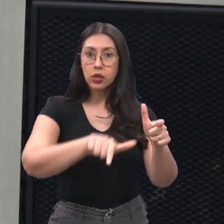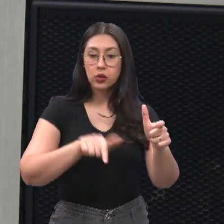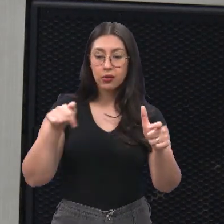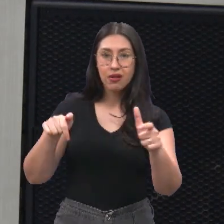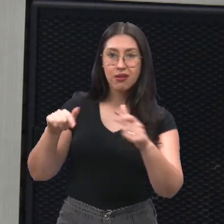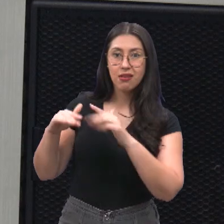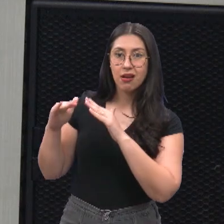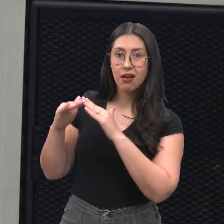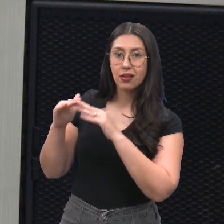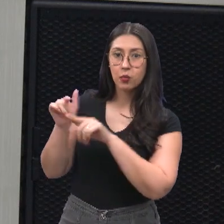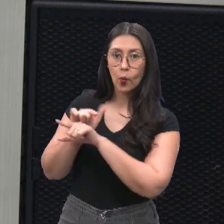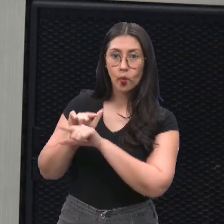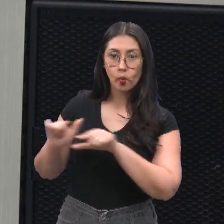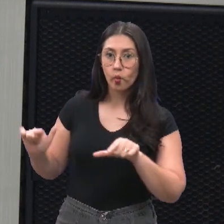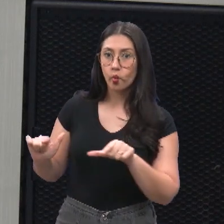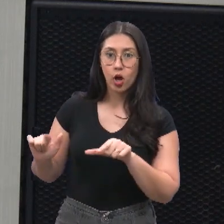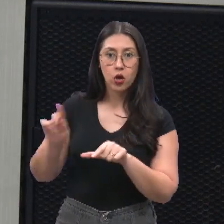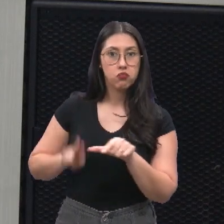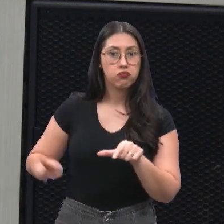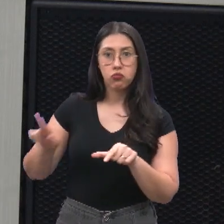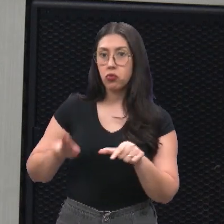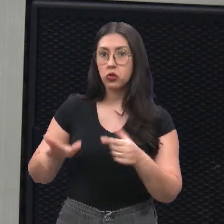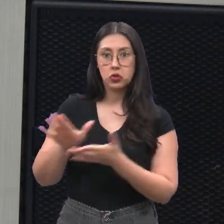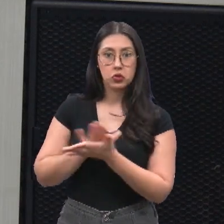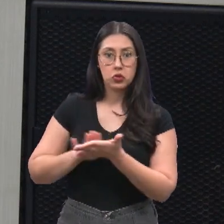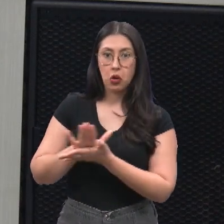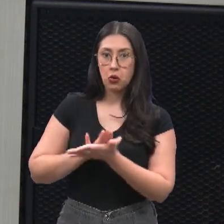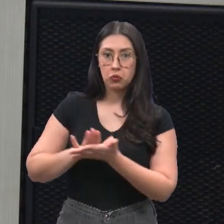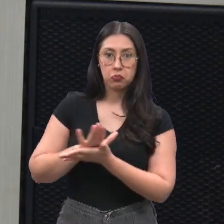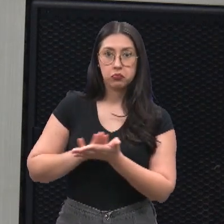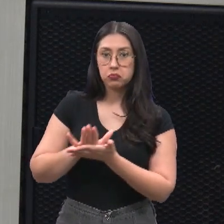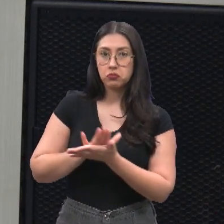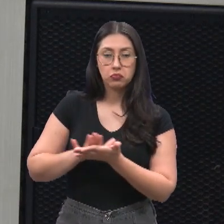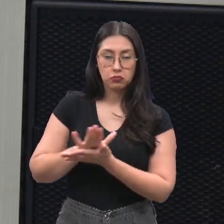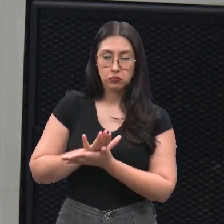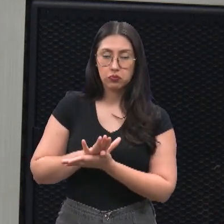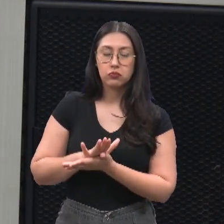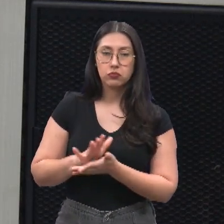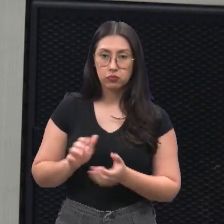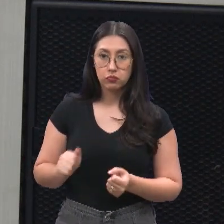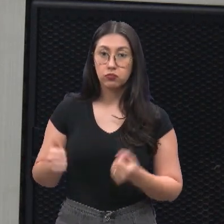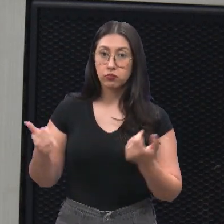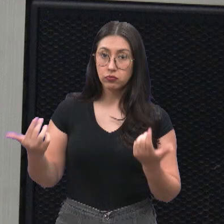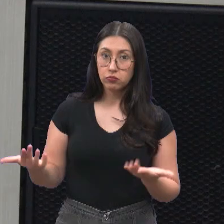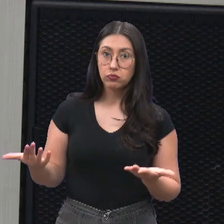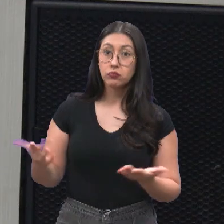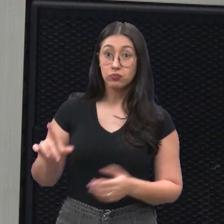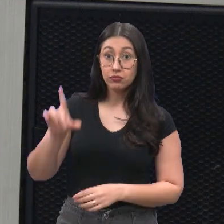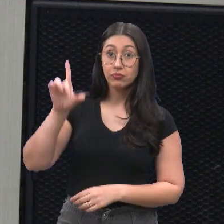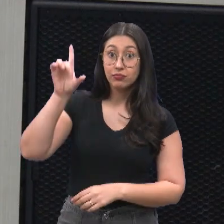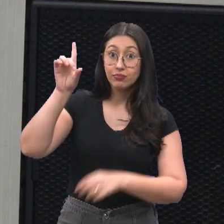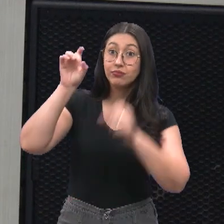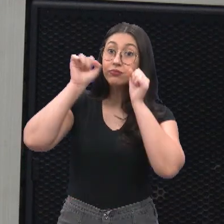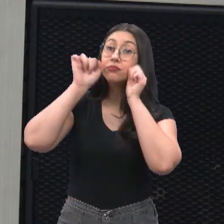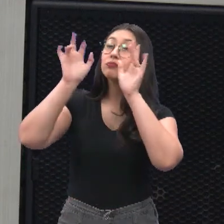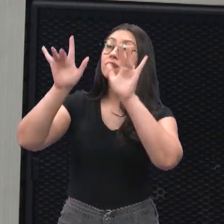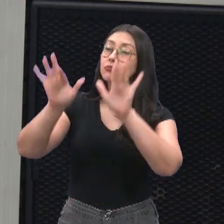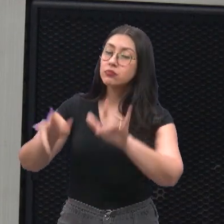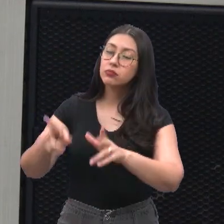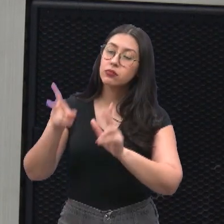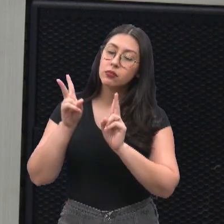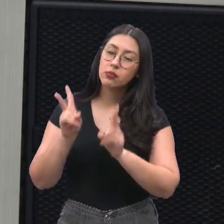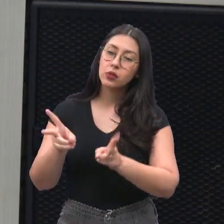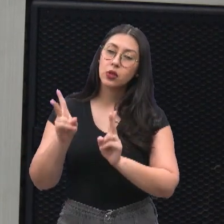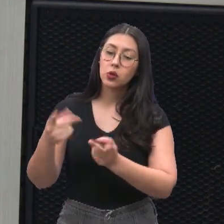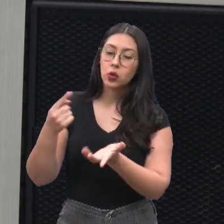desocupada, não será utilizada para este fim, como estava sendo previsto. Então, Deus abençoe vocês, continue contando com a